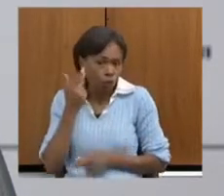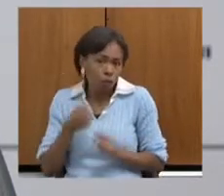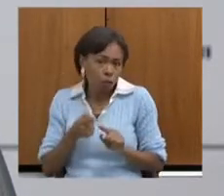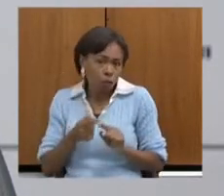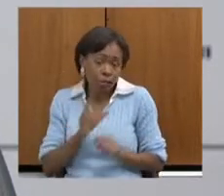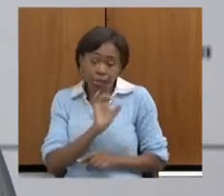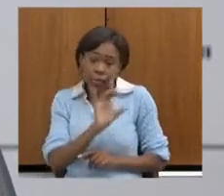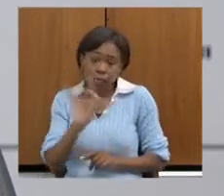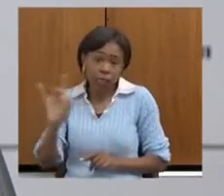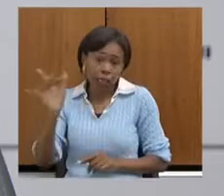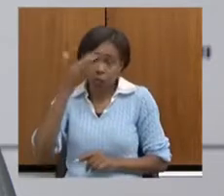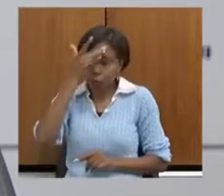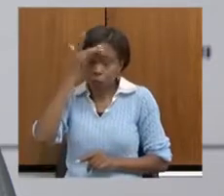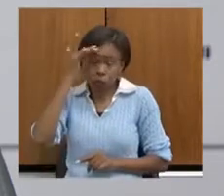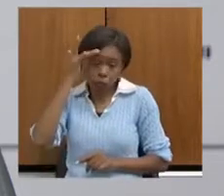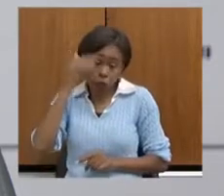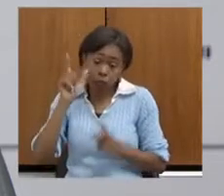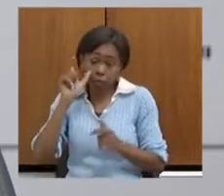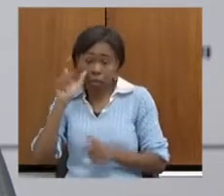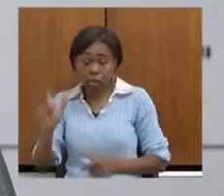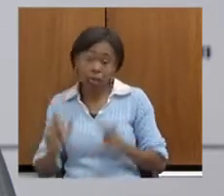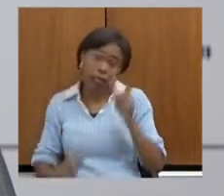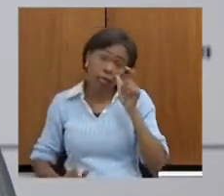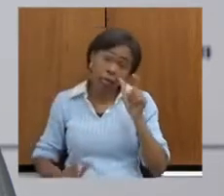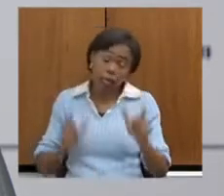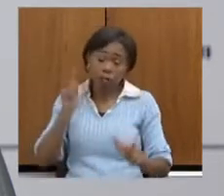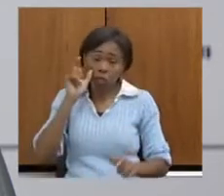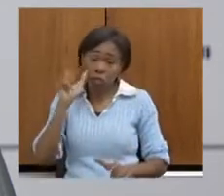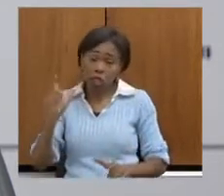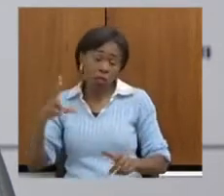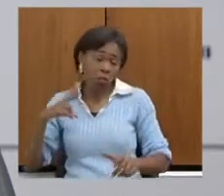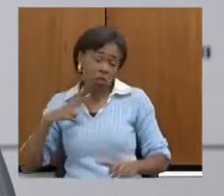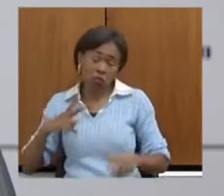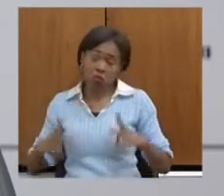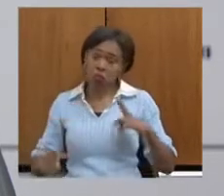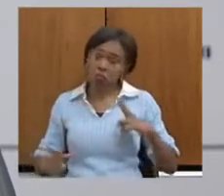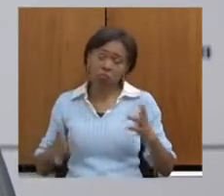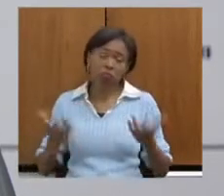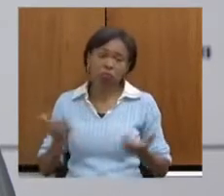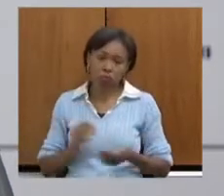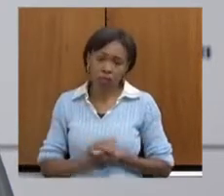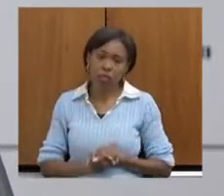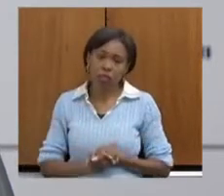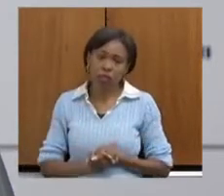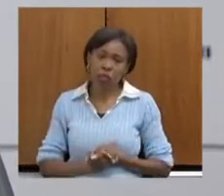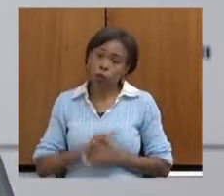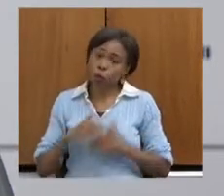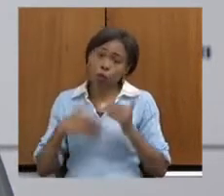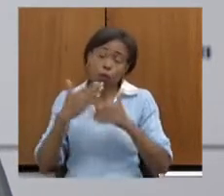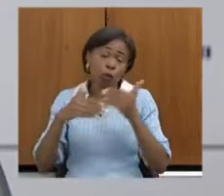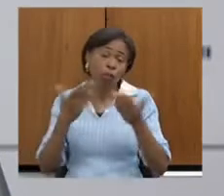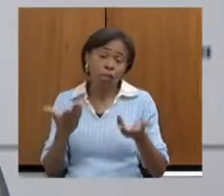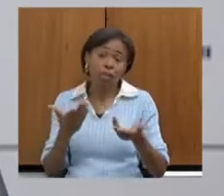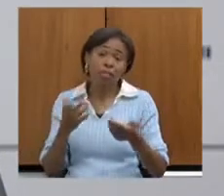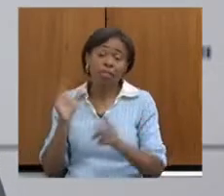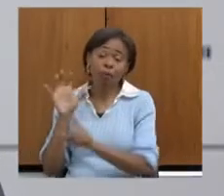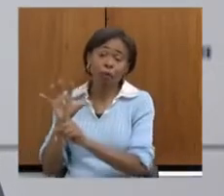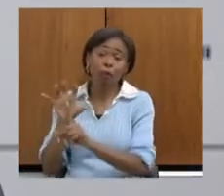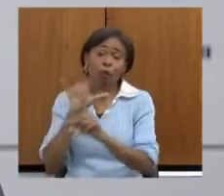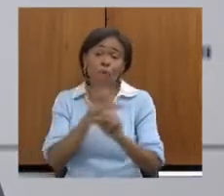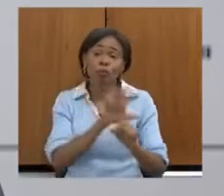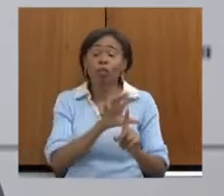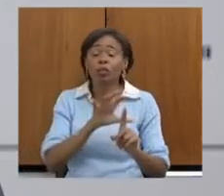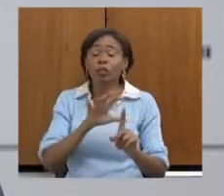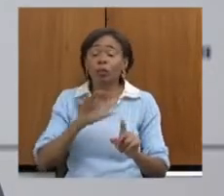se interessa naquilo que ele afeta cada pessoa uma natural de um processo que atinge de maneira diversas